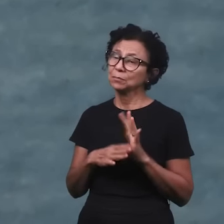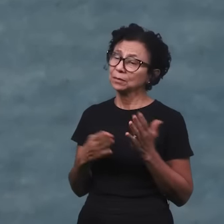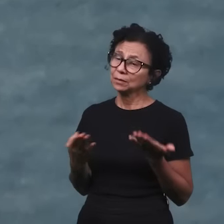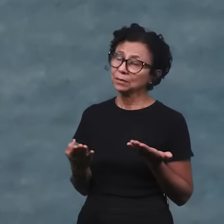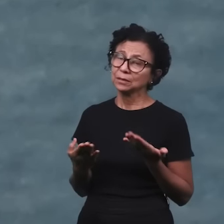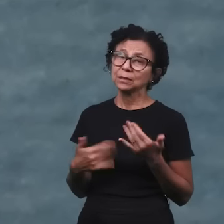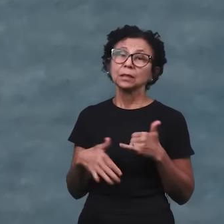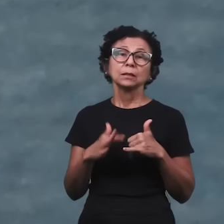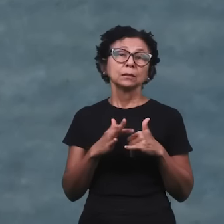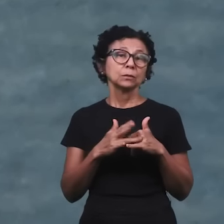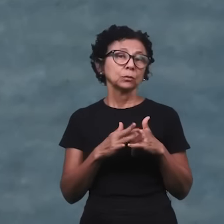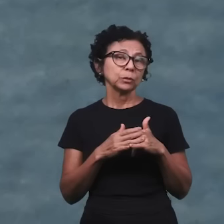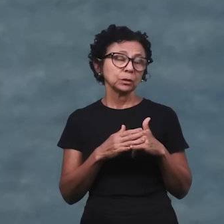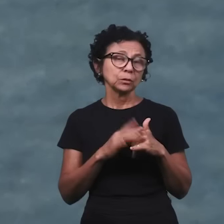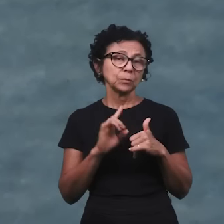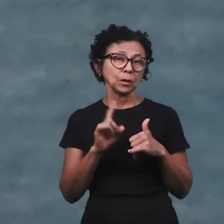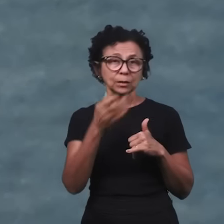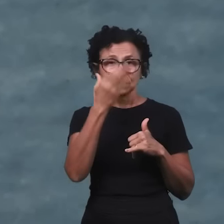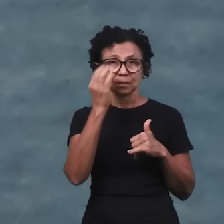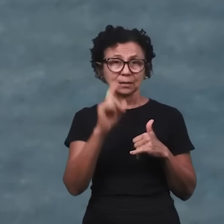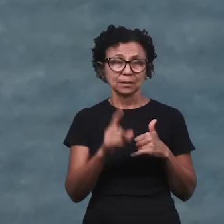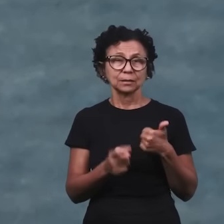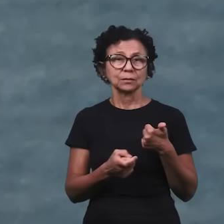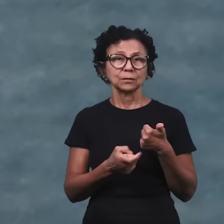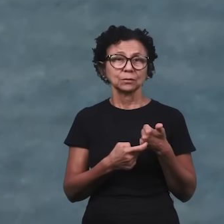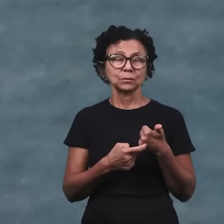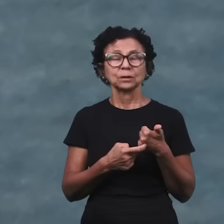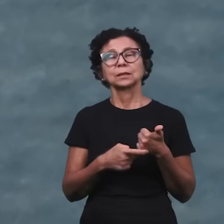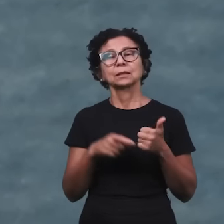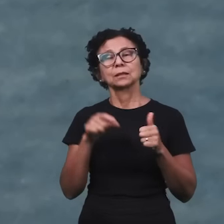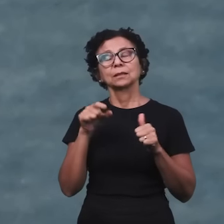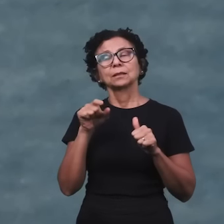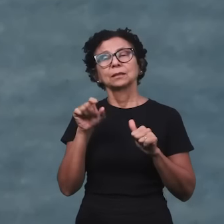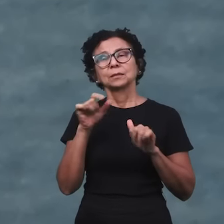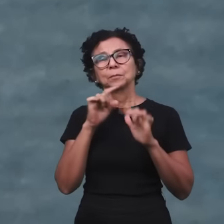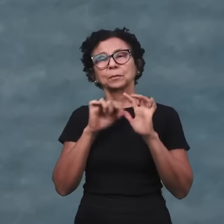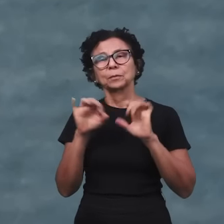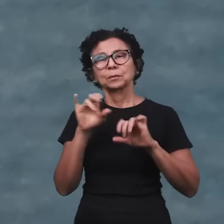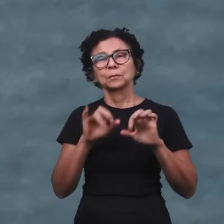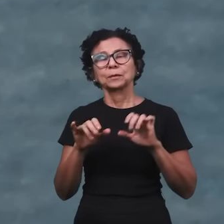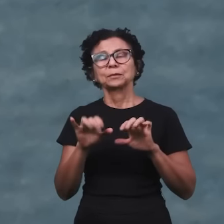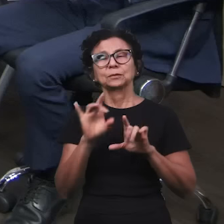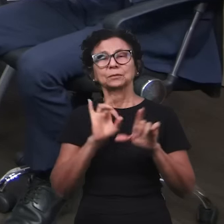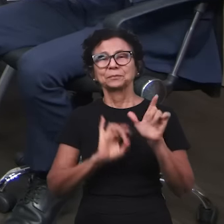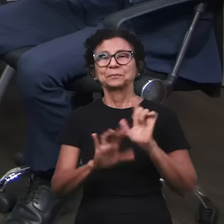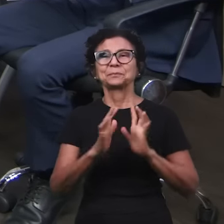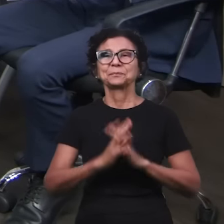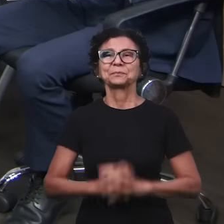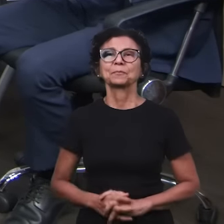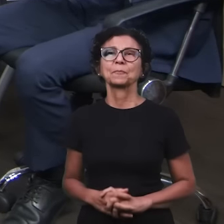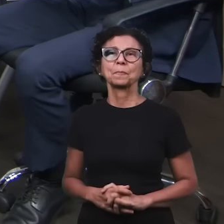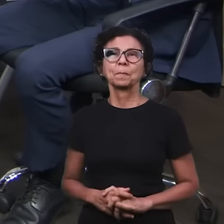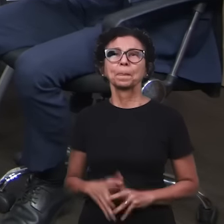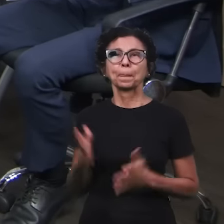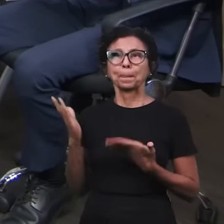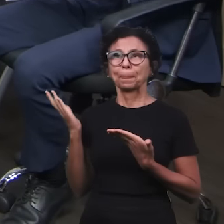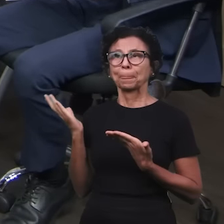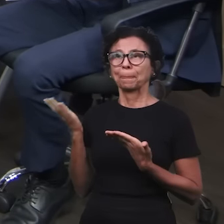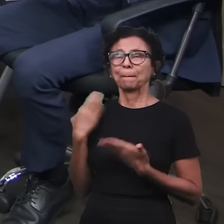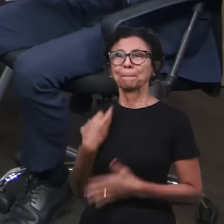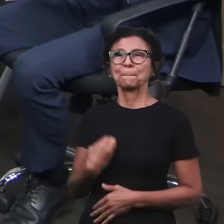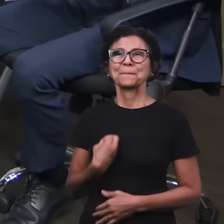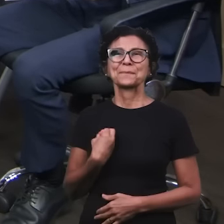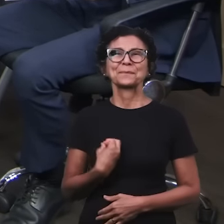esqueça, comente, curta e compartilhe. Isso é muito importante. Vamos lá? Vamos ver quem está aqui no estúdio hoje? Está aqui, nessa